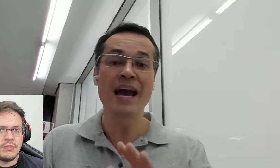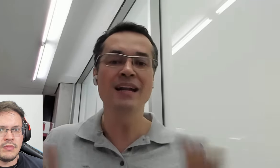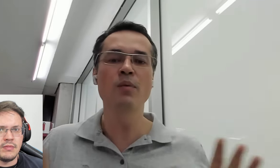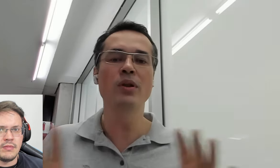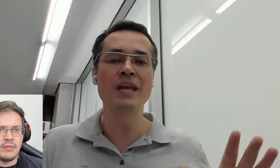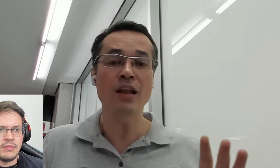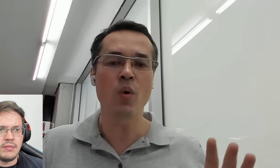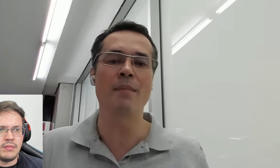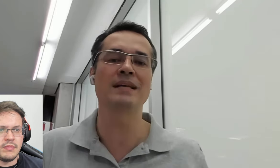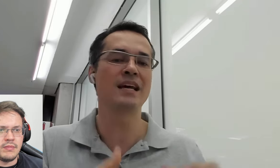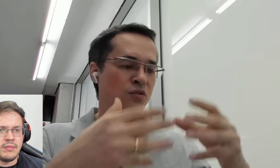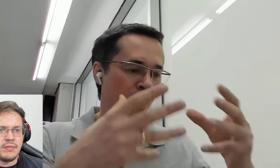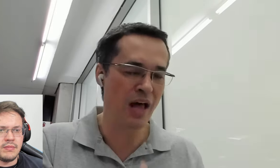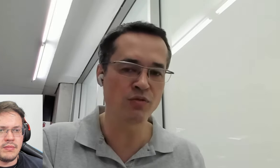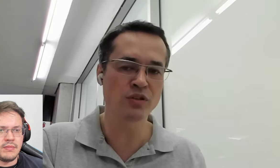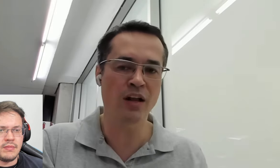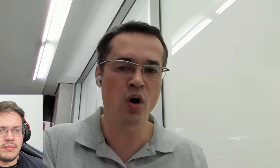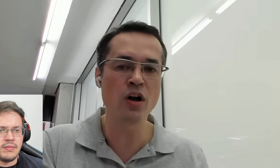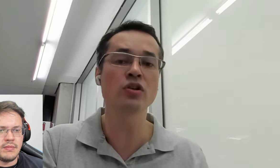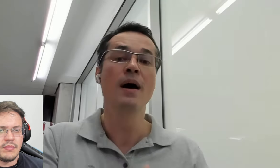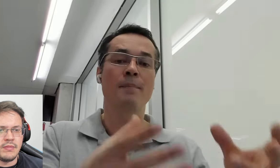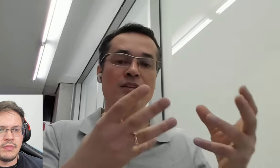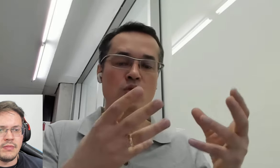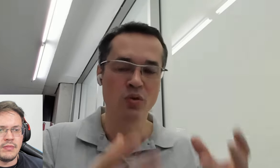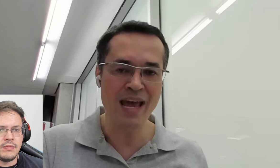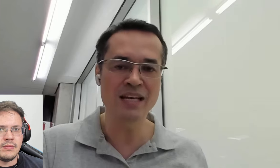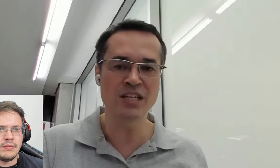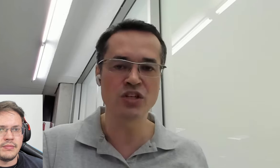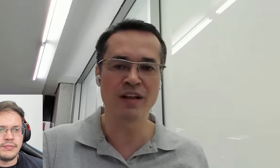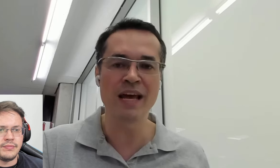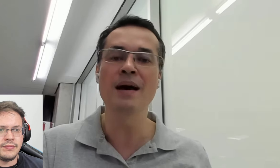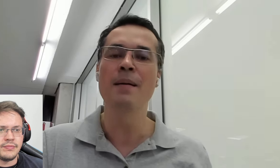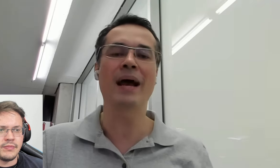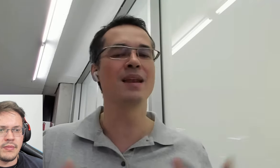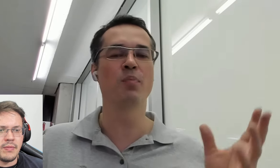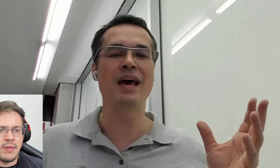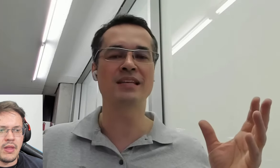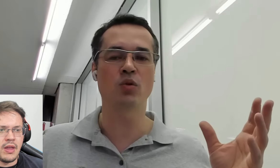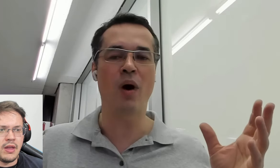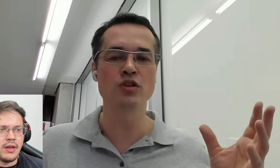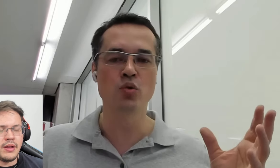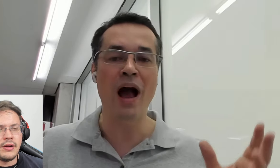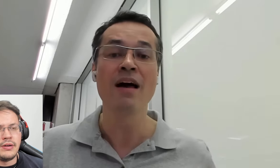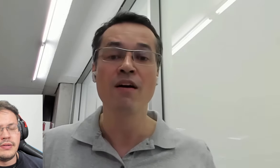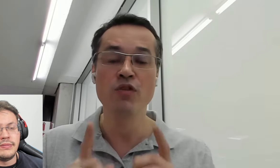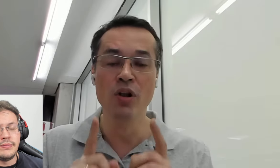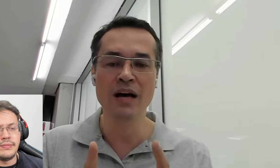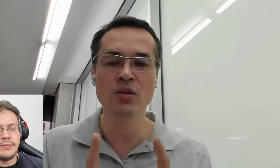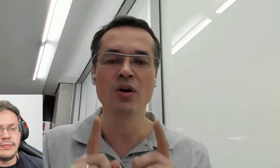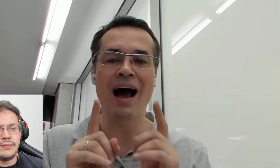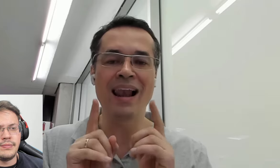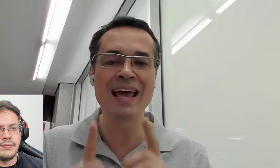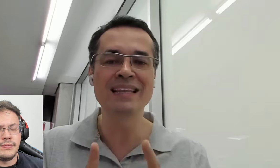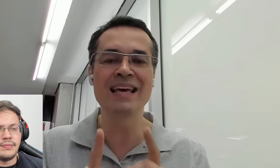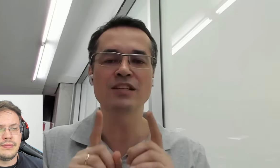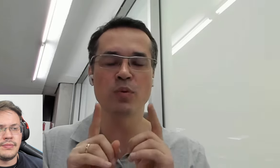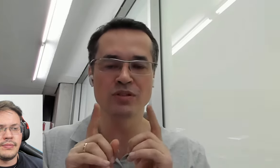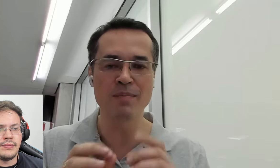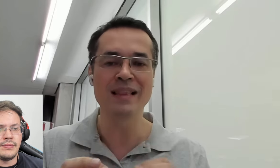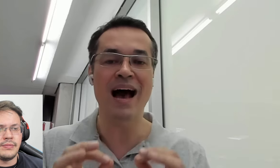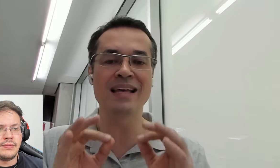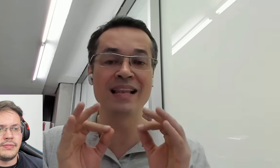suspeito. E aí ele não poderia atuar, mas aí eles fraudavam os relatórios para esconder a iniciativa dele para que ele pudesse atuar e julgar, violando a lei